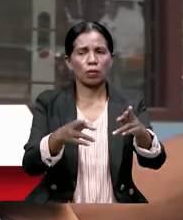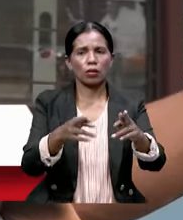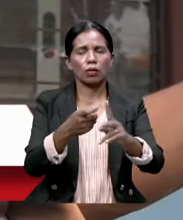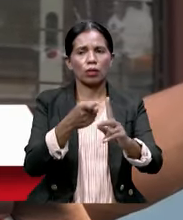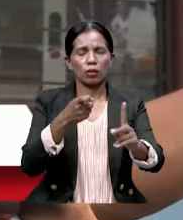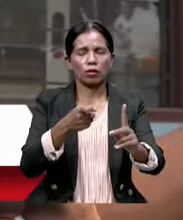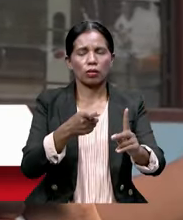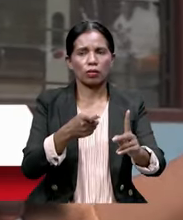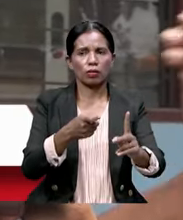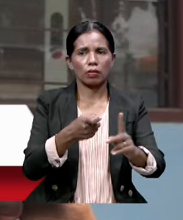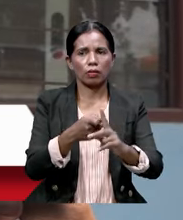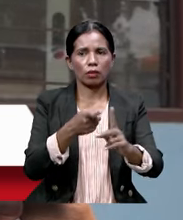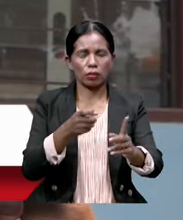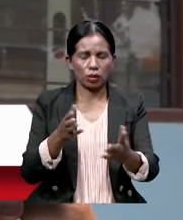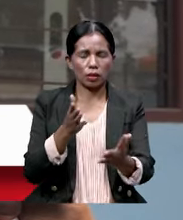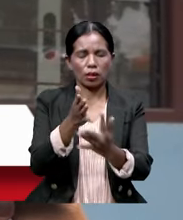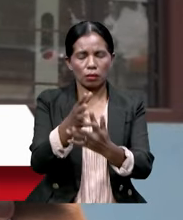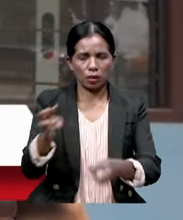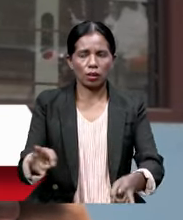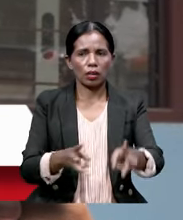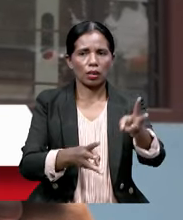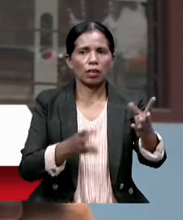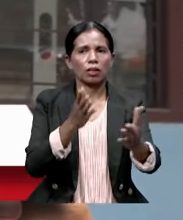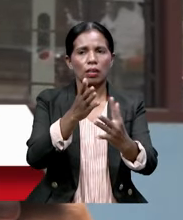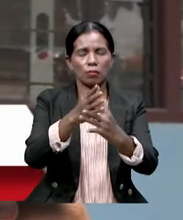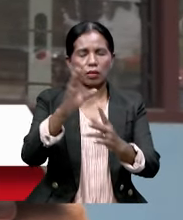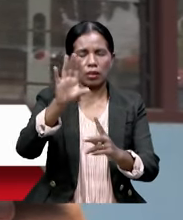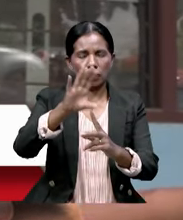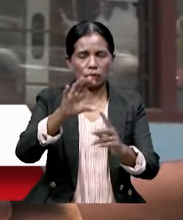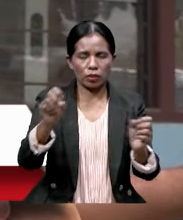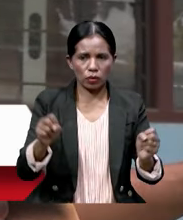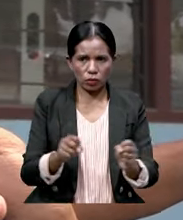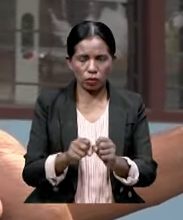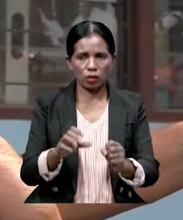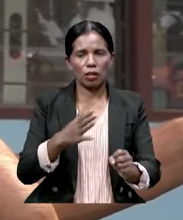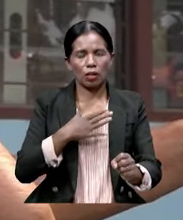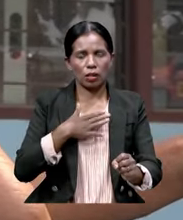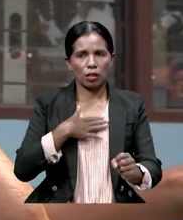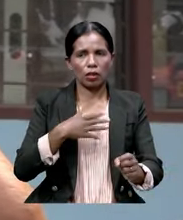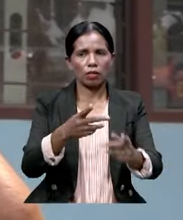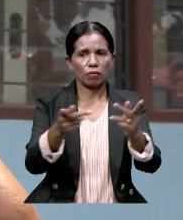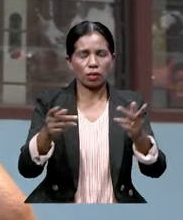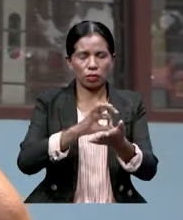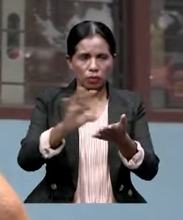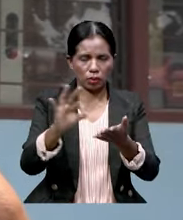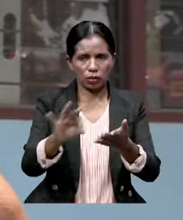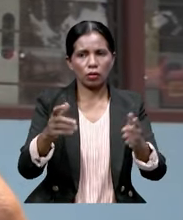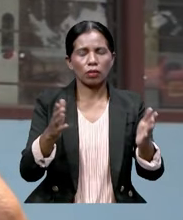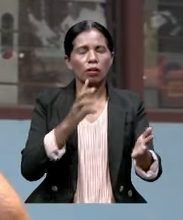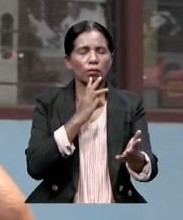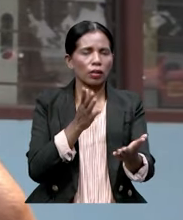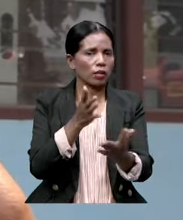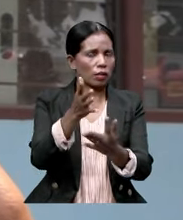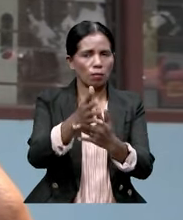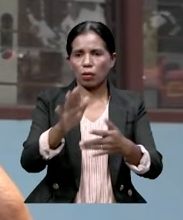fale mota hala tamu si strada mala tamu mai kwaje tama to sede suku larang hau di sentru kwaje sentru formasaun nemos tama hutu